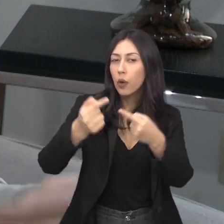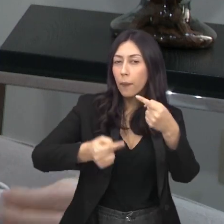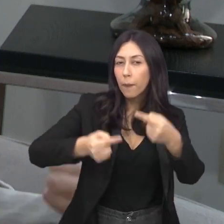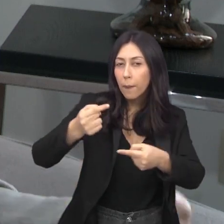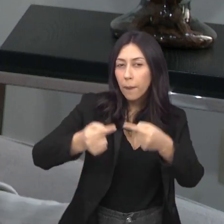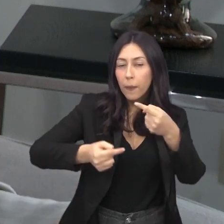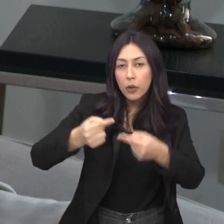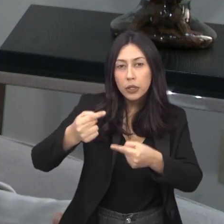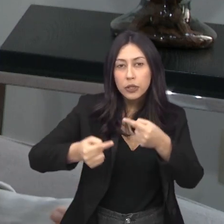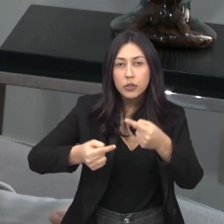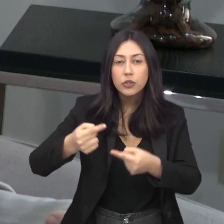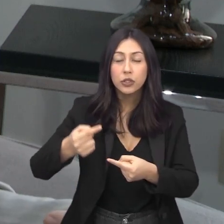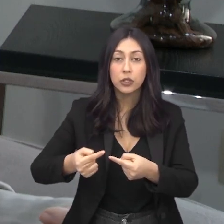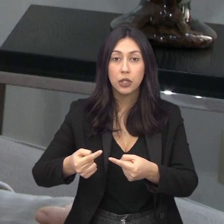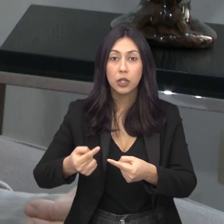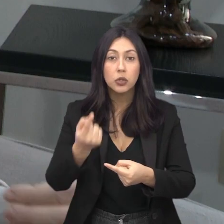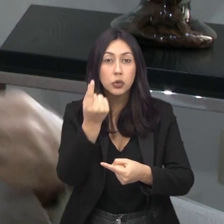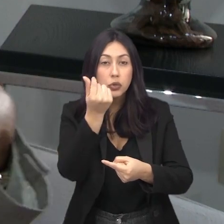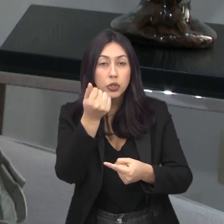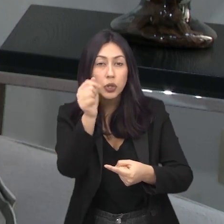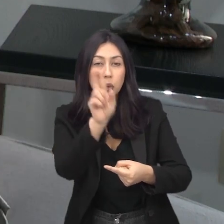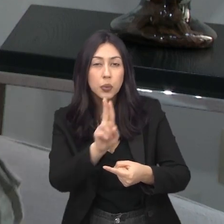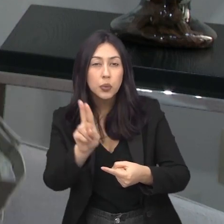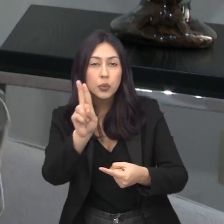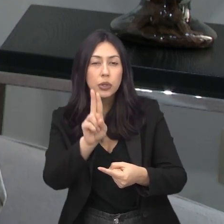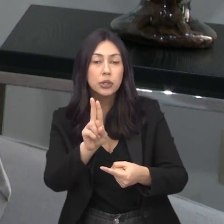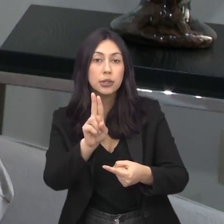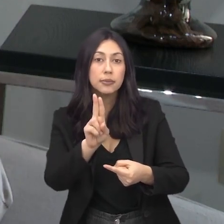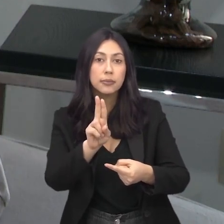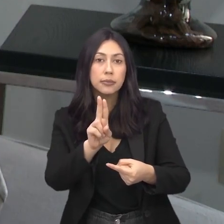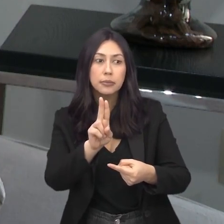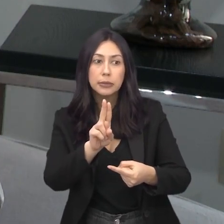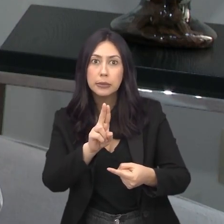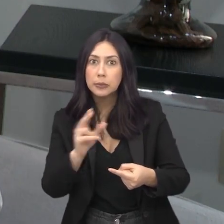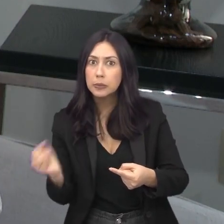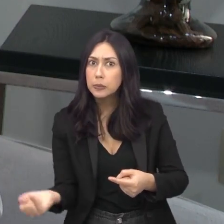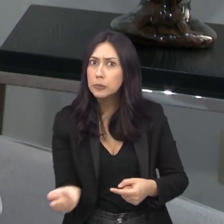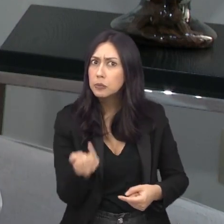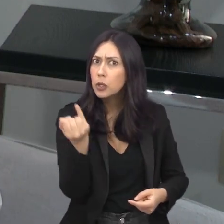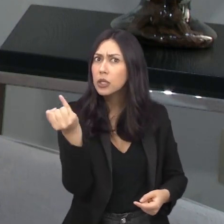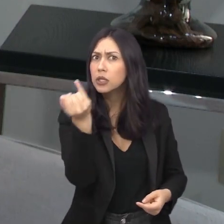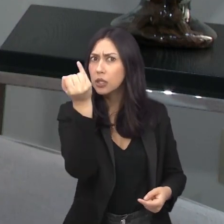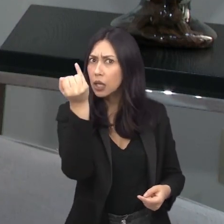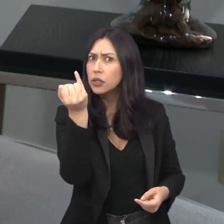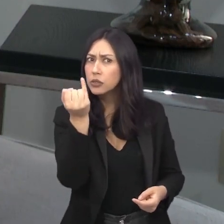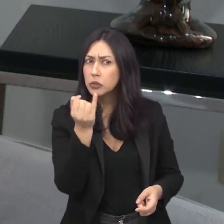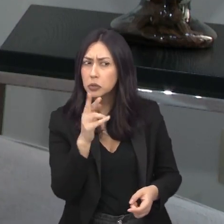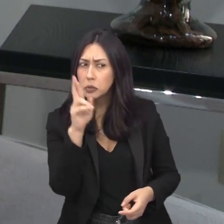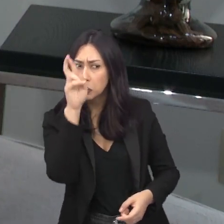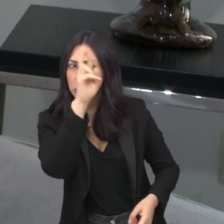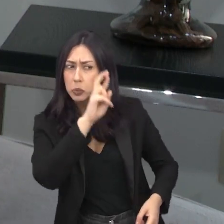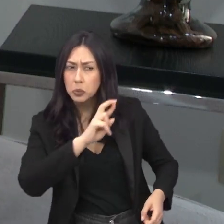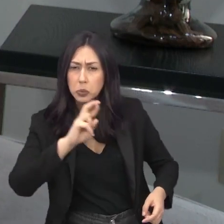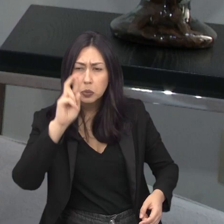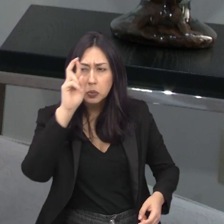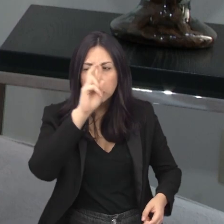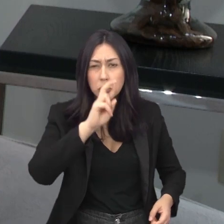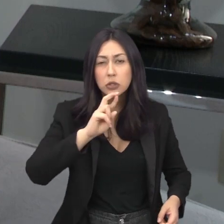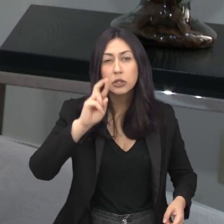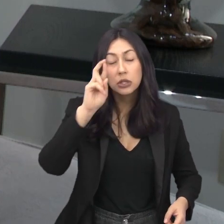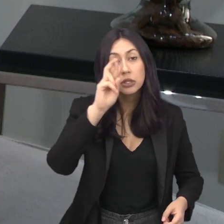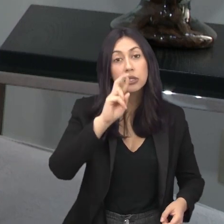está ali em curso, ele é muito mais importante do ponto de vista de análise